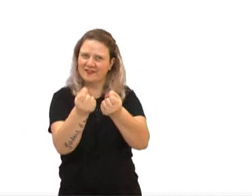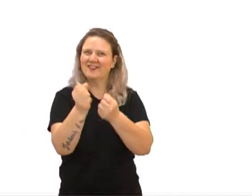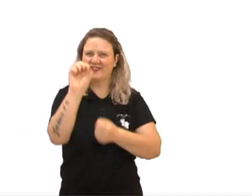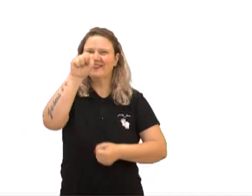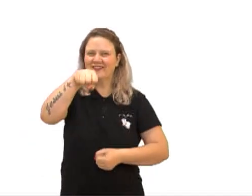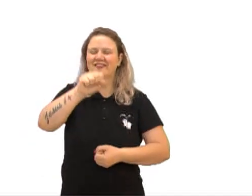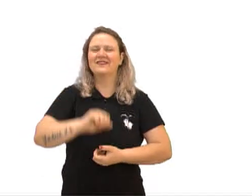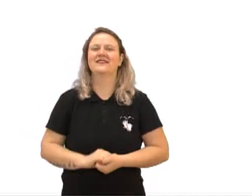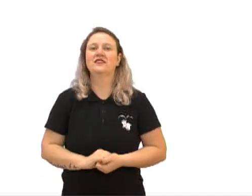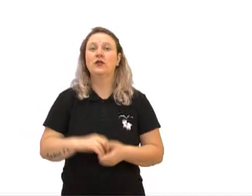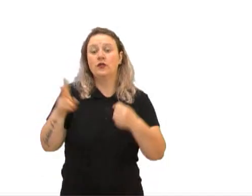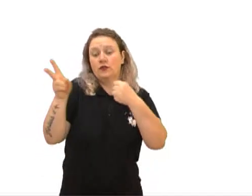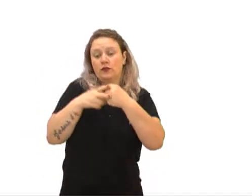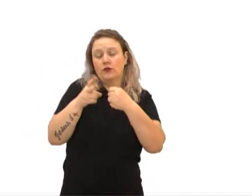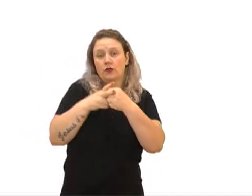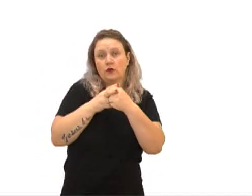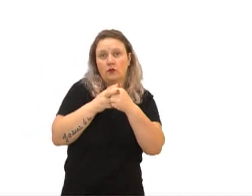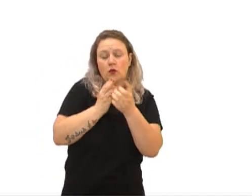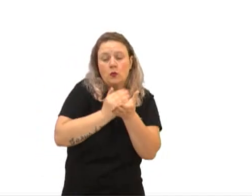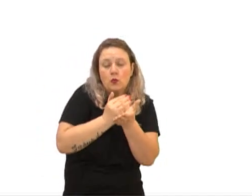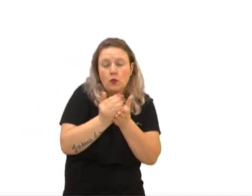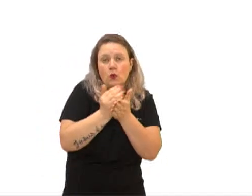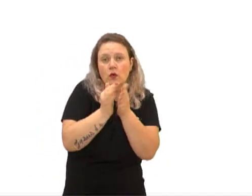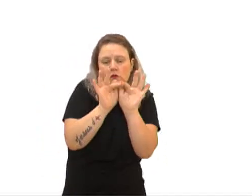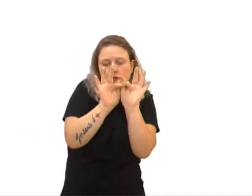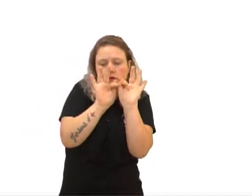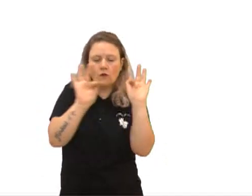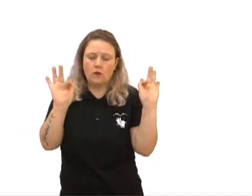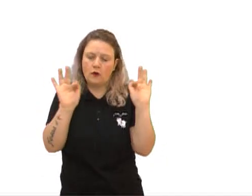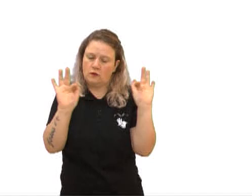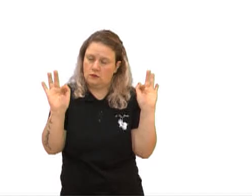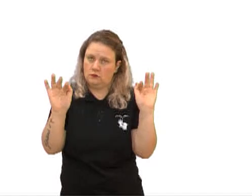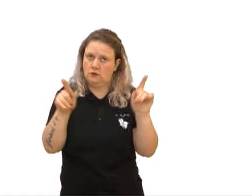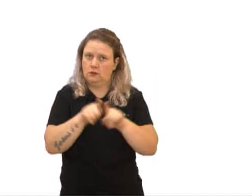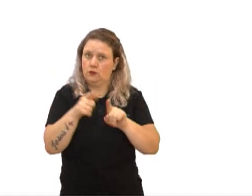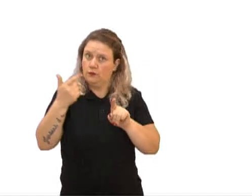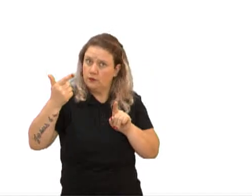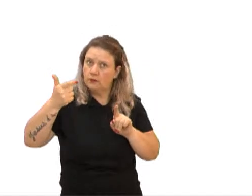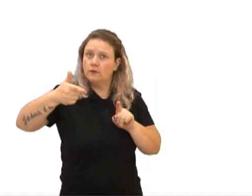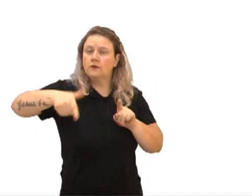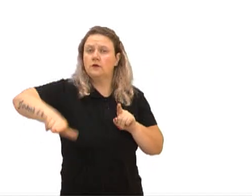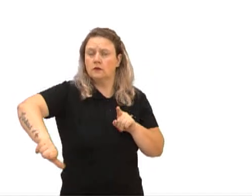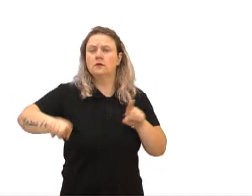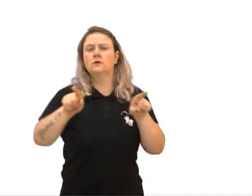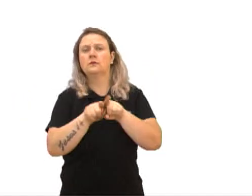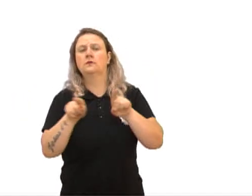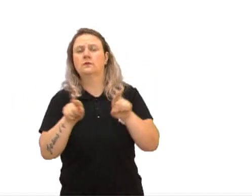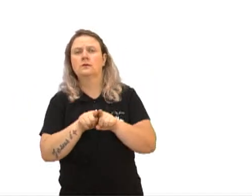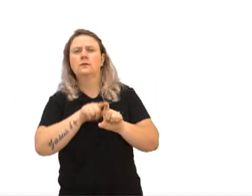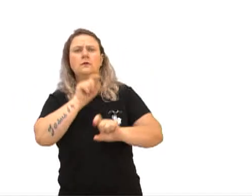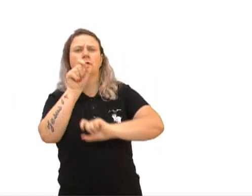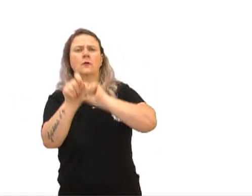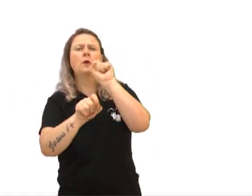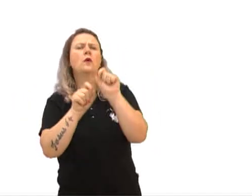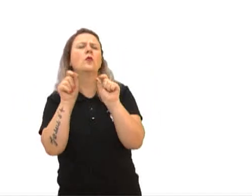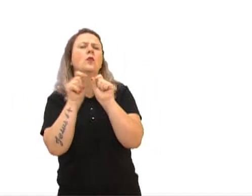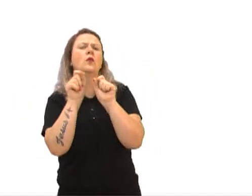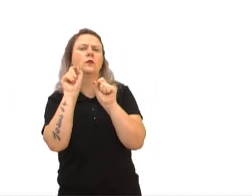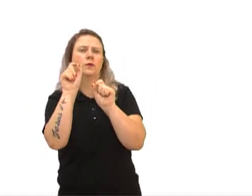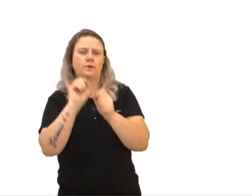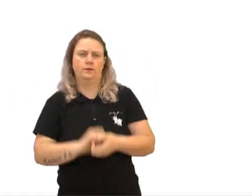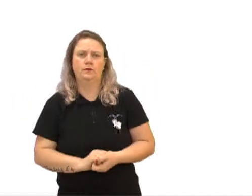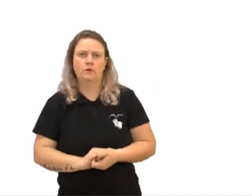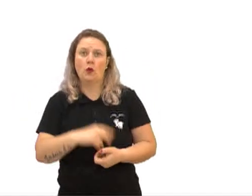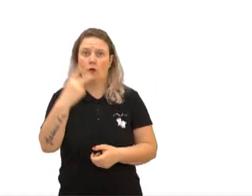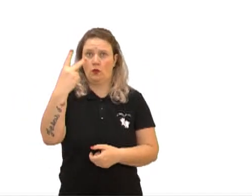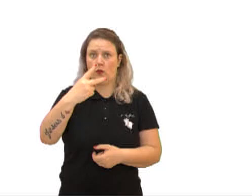verbo no início da oração, professora Rosa. E aqui, novamente, Aí, o que a gente fez aqui?